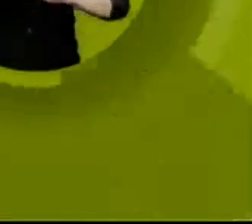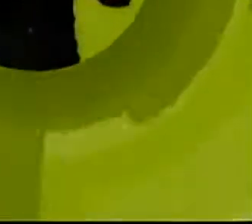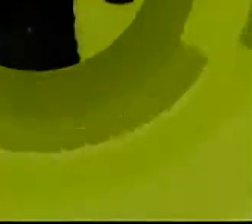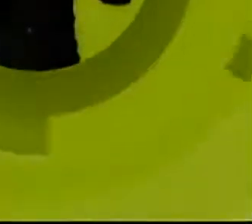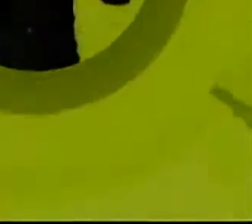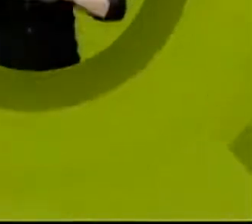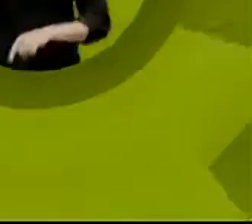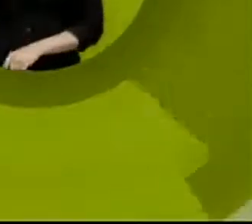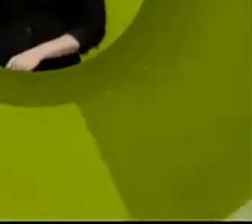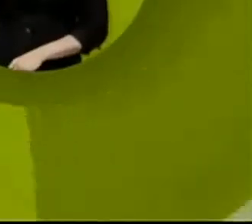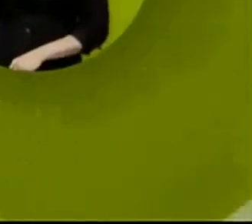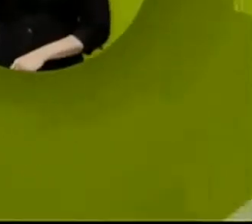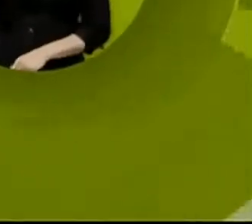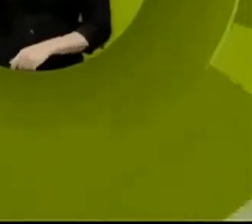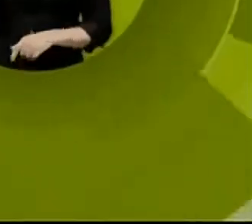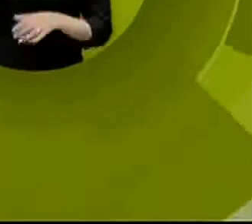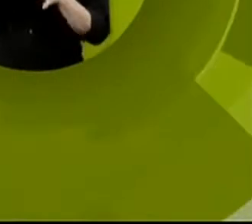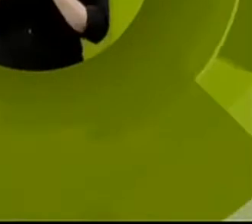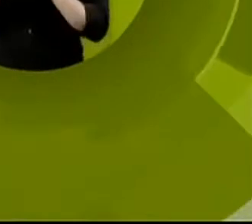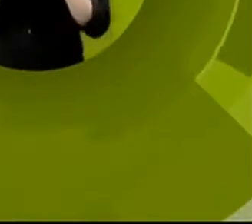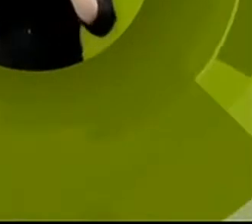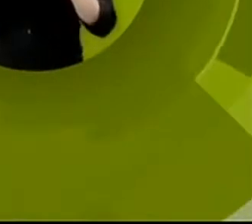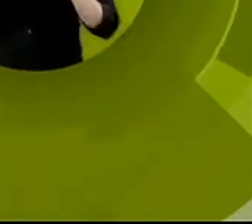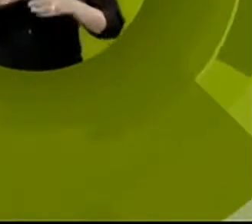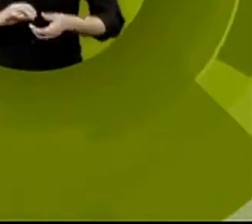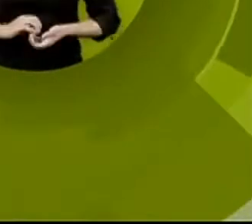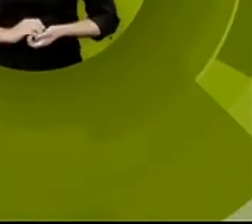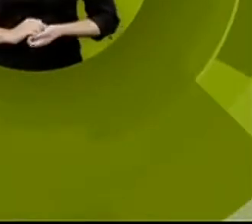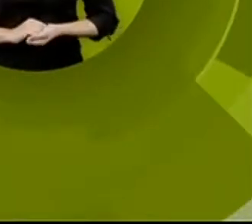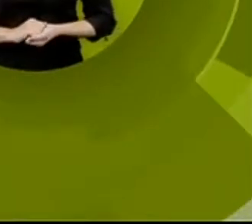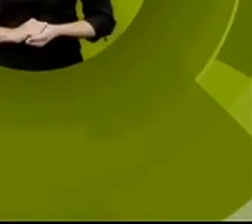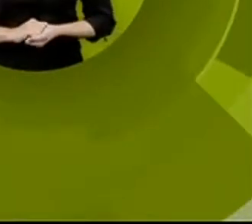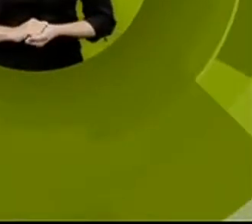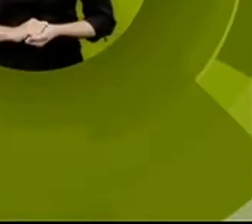o programa a seguir é livre para todos os públicos